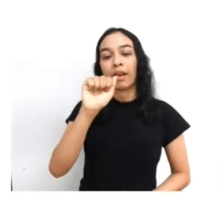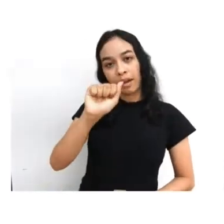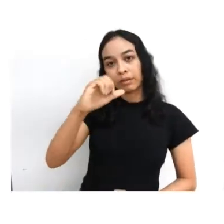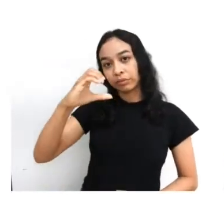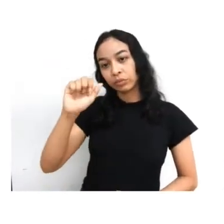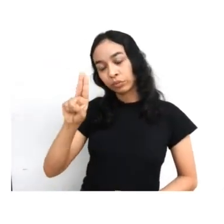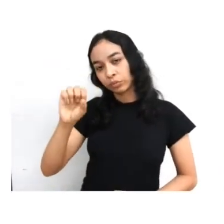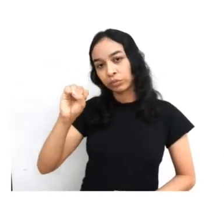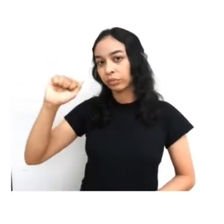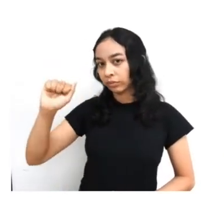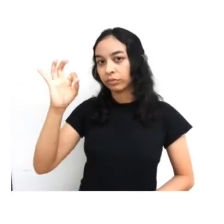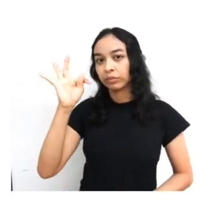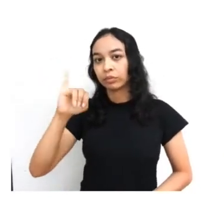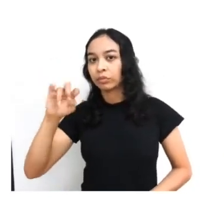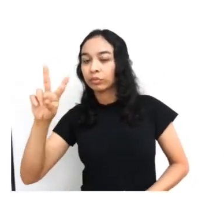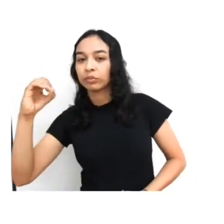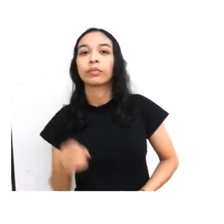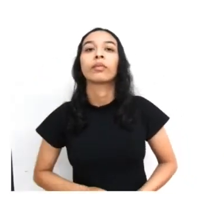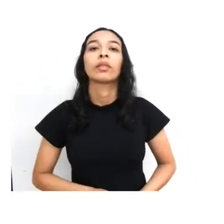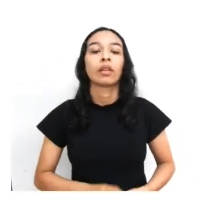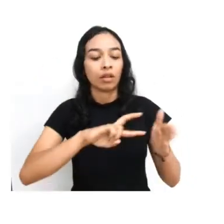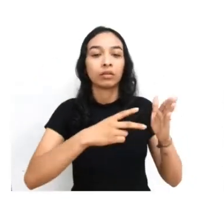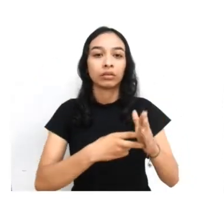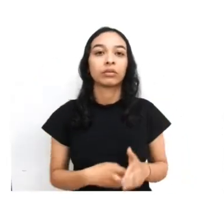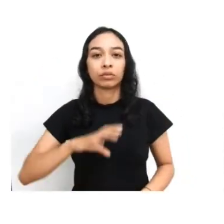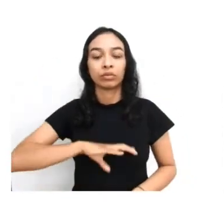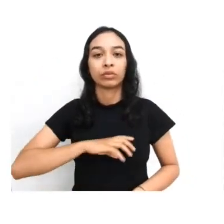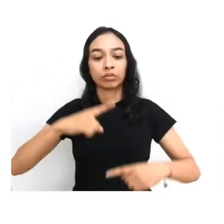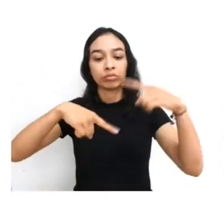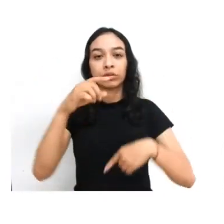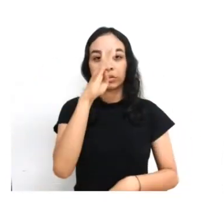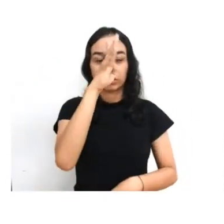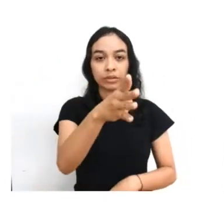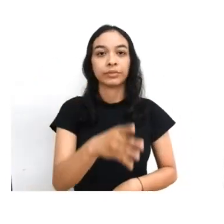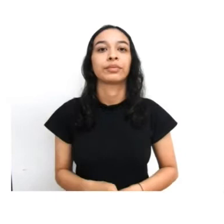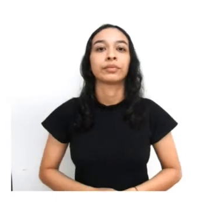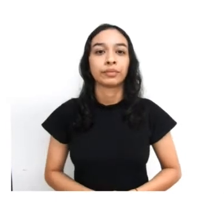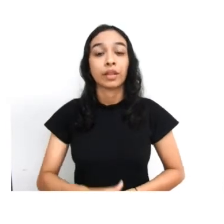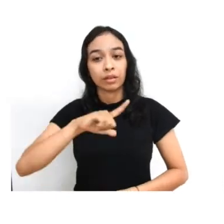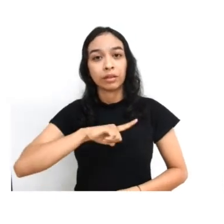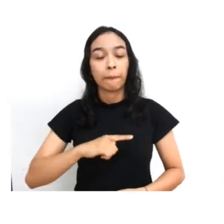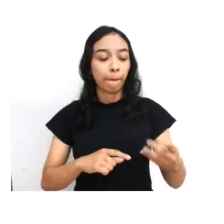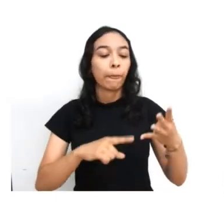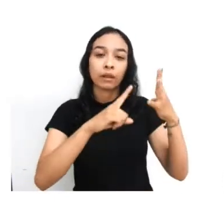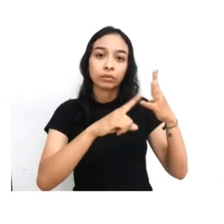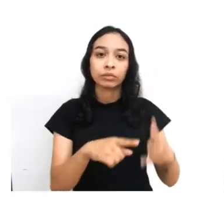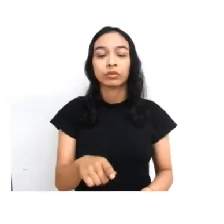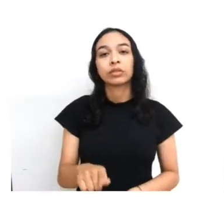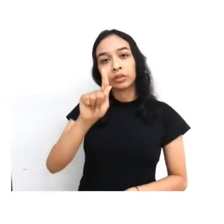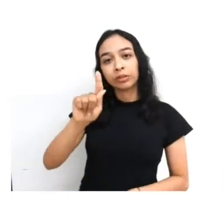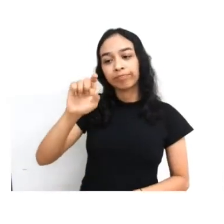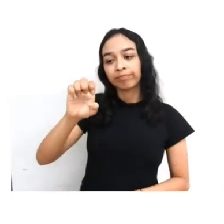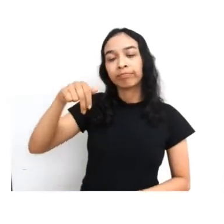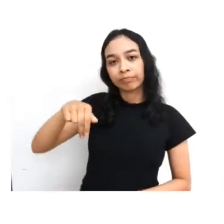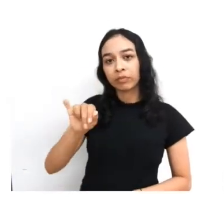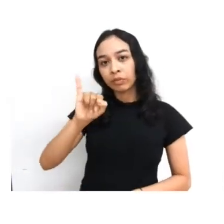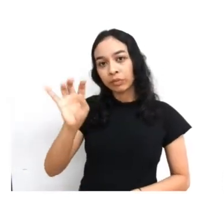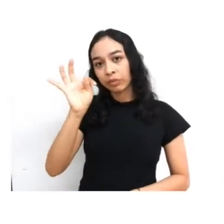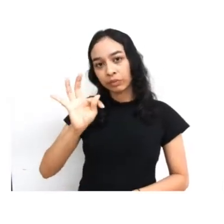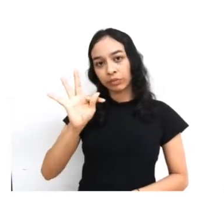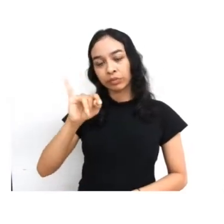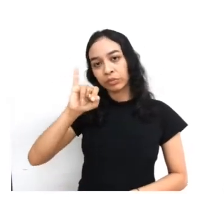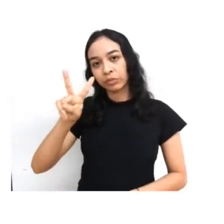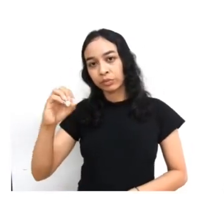acusativo, que equivale, na maioria das vezes, ao objeto direto. E temos o